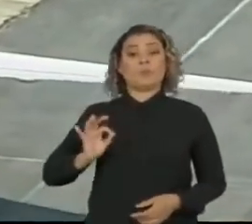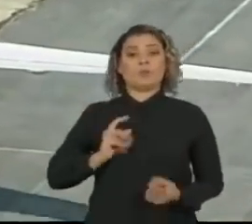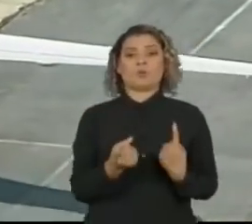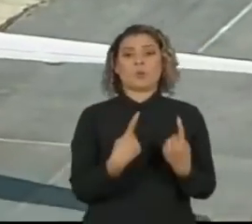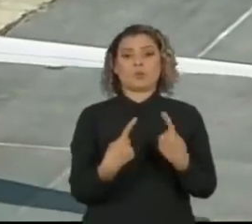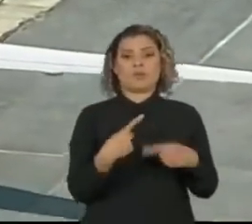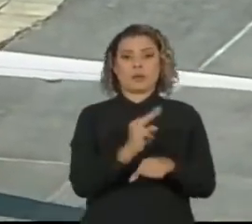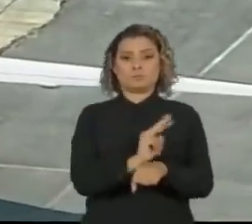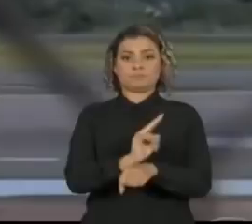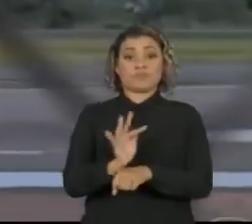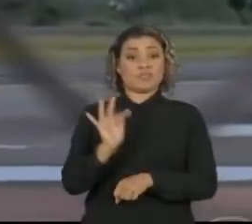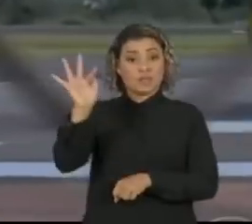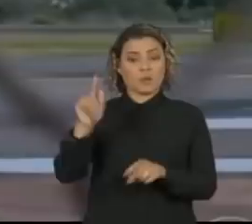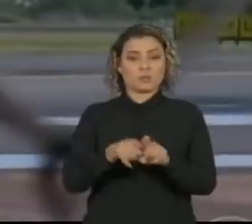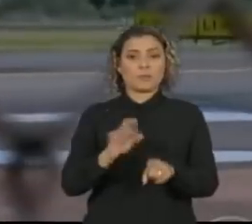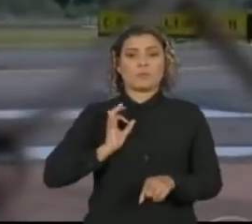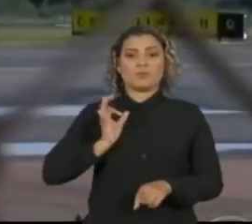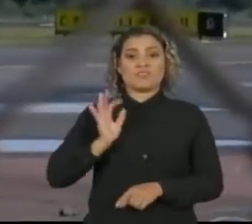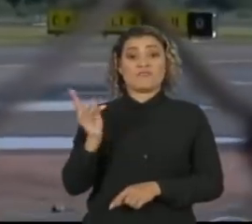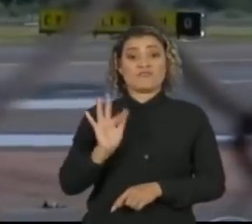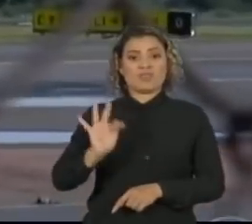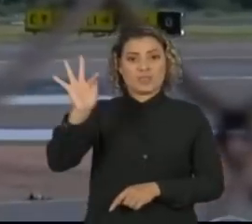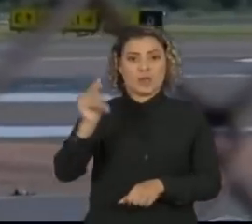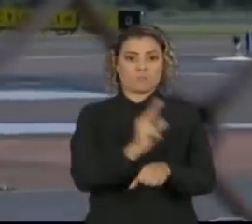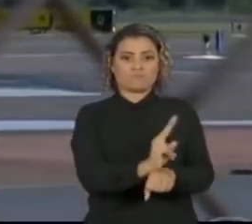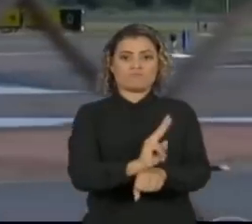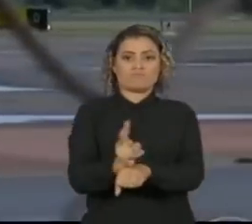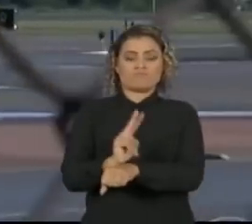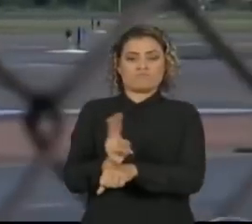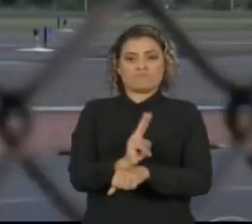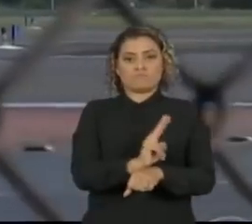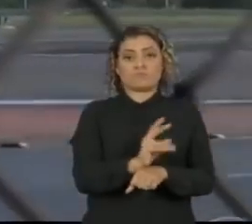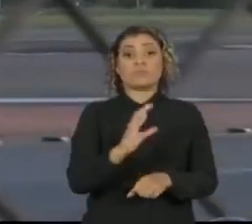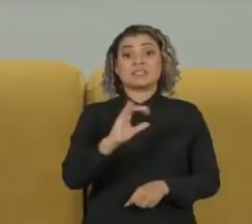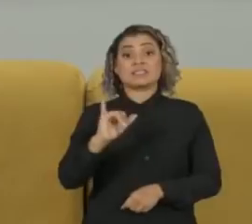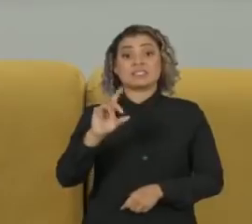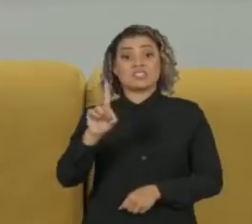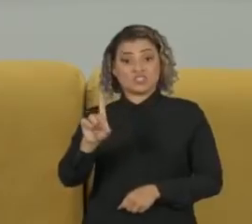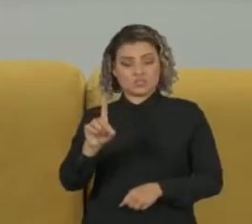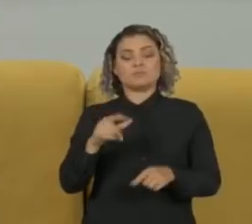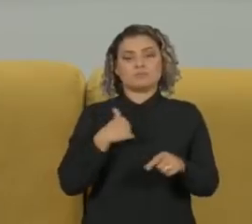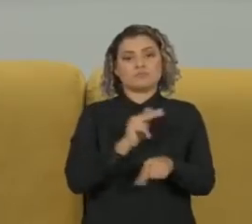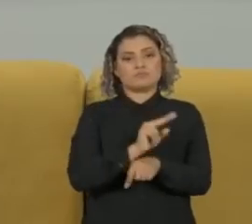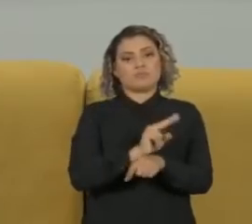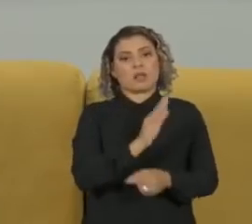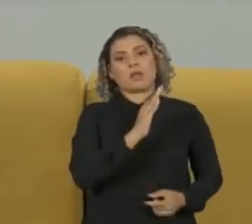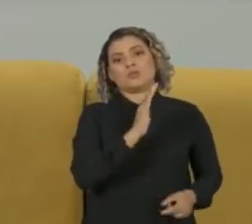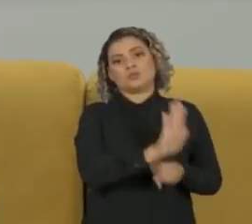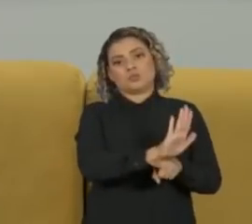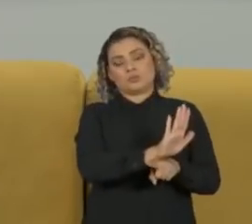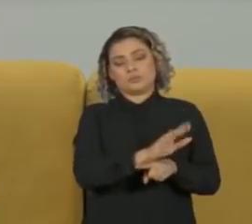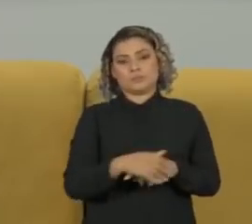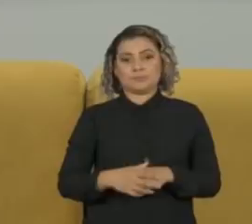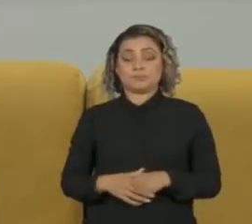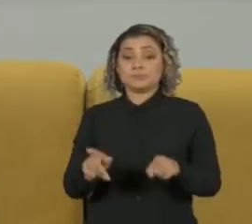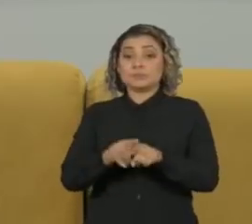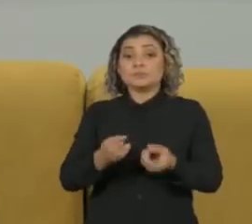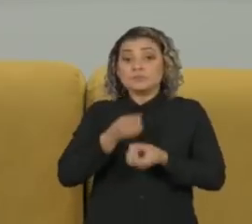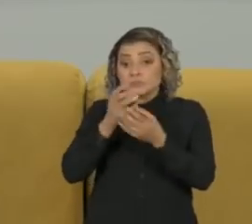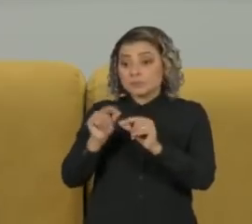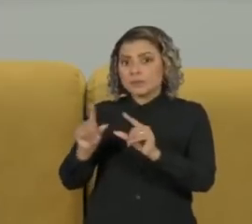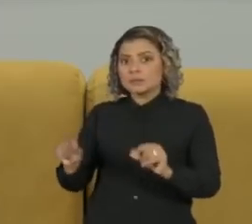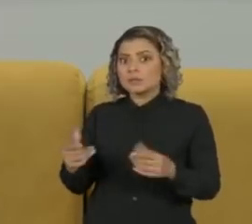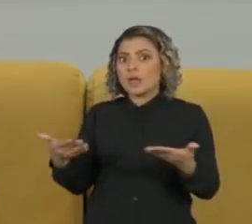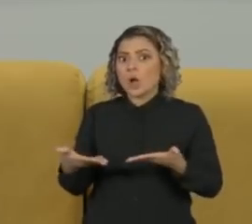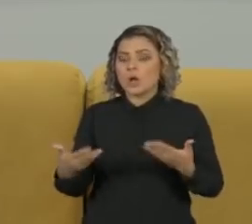Federal e Polícia Federal para fazer a segurança do senador Cid Gomes. Agora as informações de Brasília,